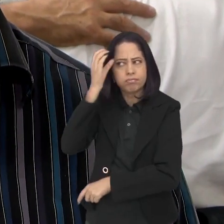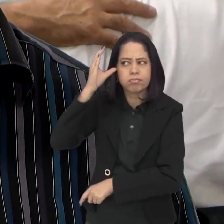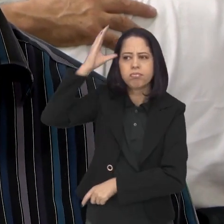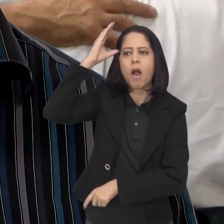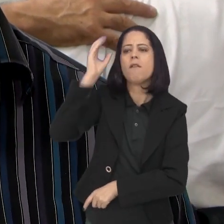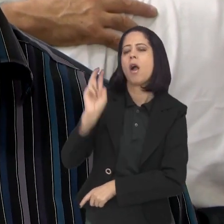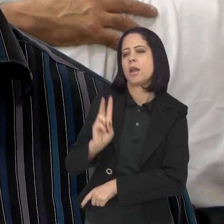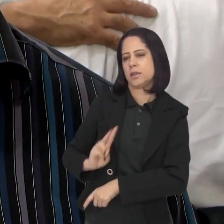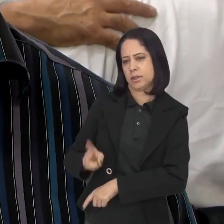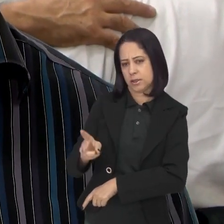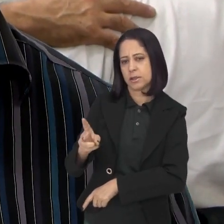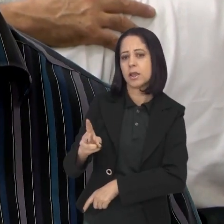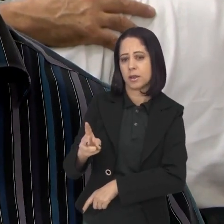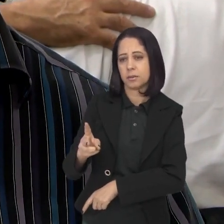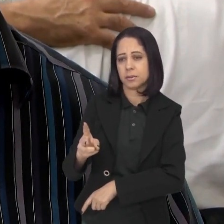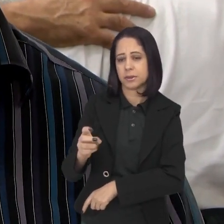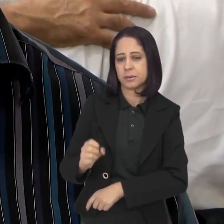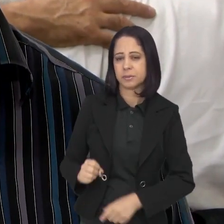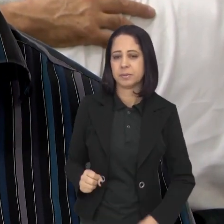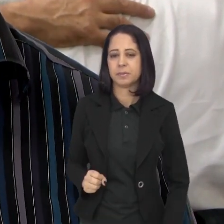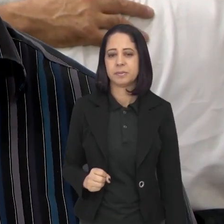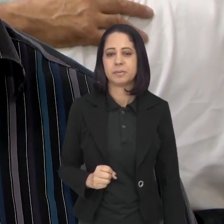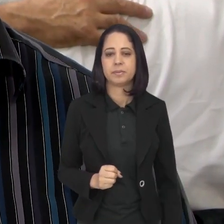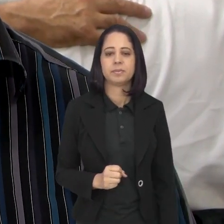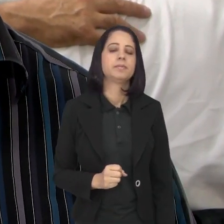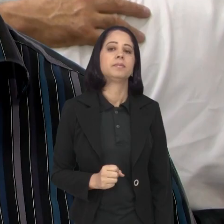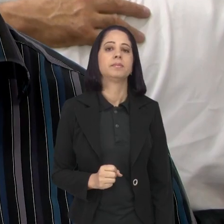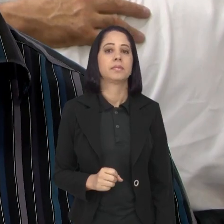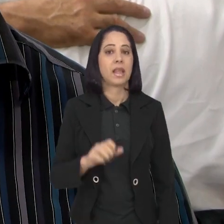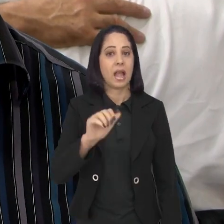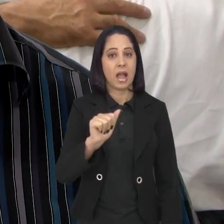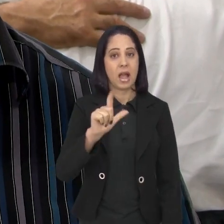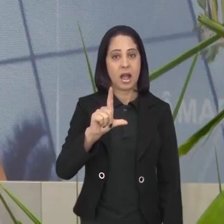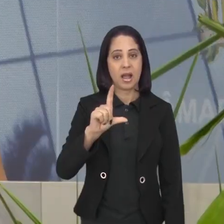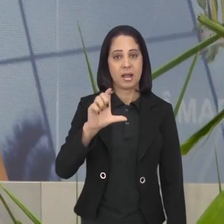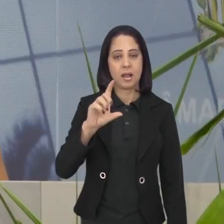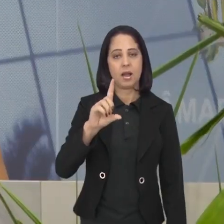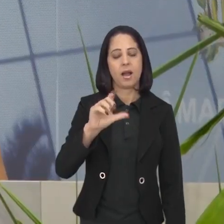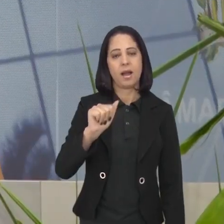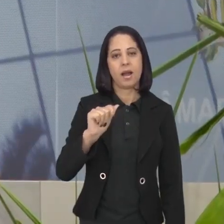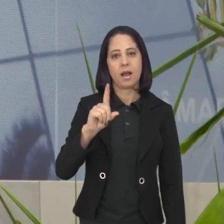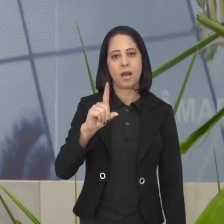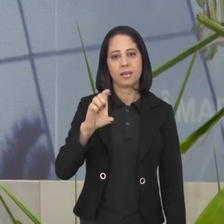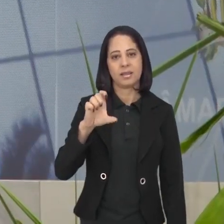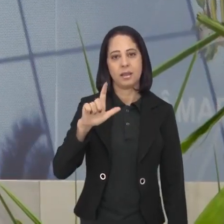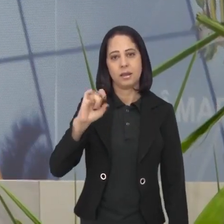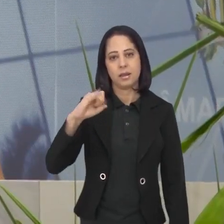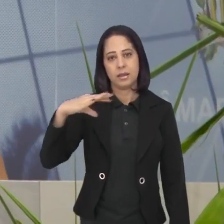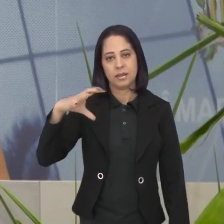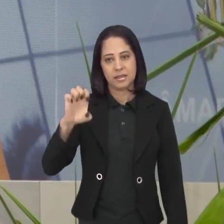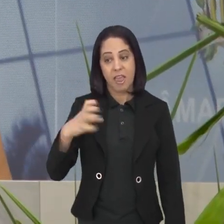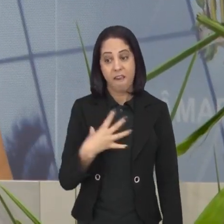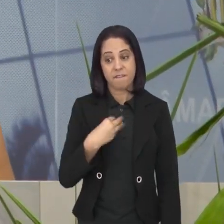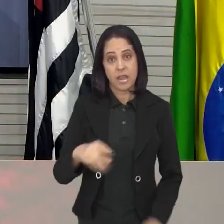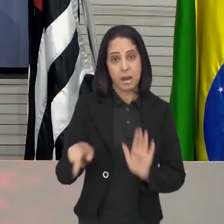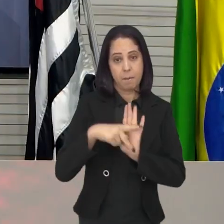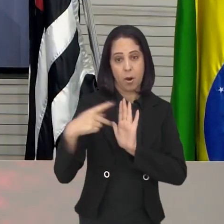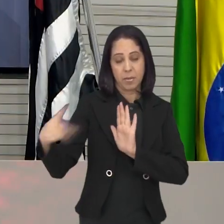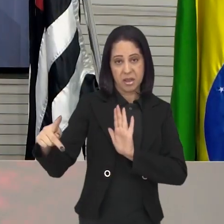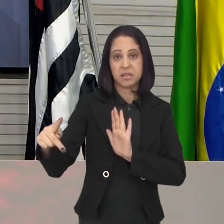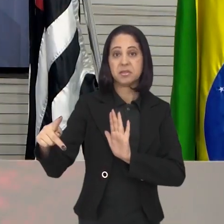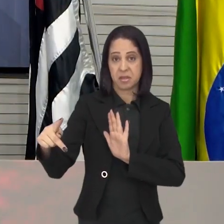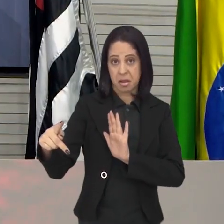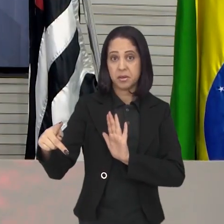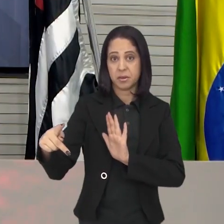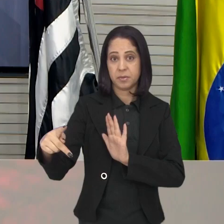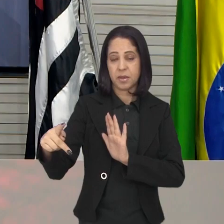procurando e aprendendo para dar algo de qualidade para os alunos. A Adenice é filha do mestre Felipe e, mais